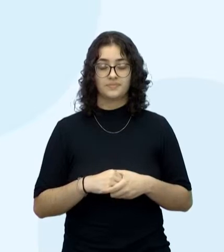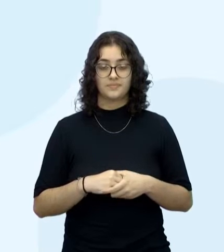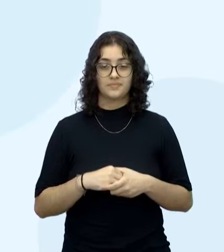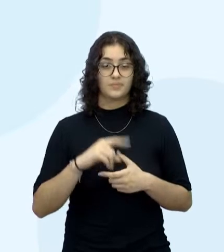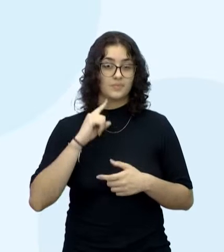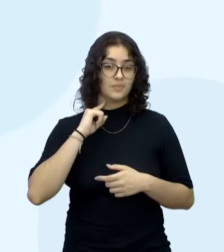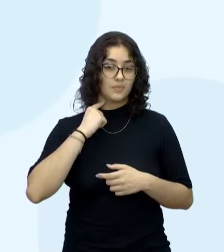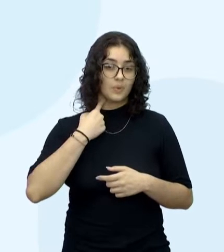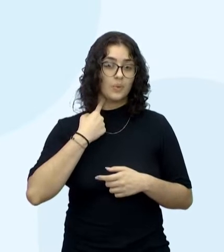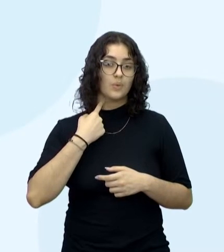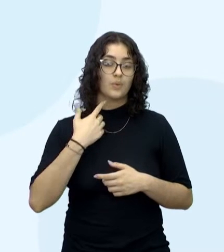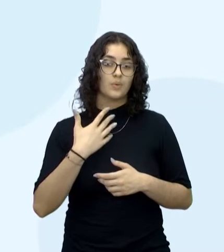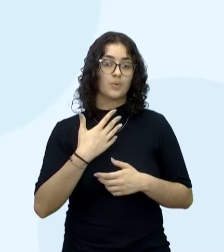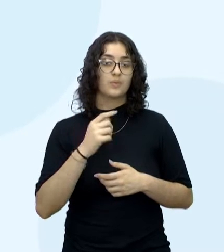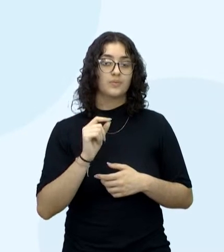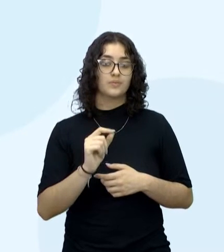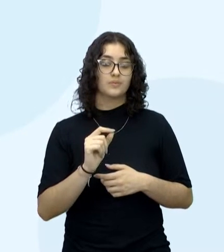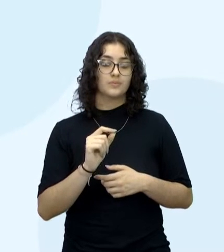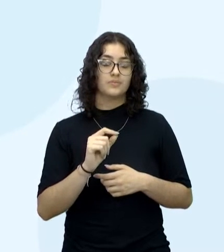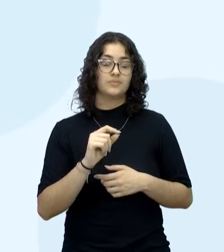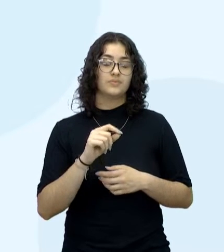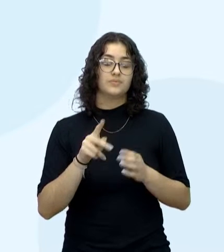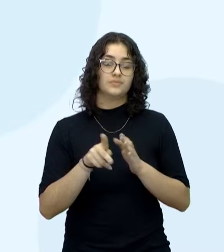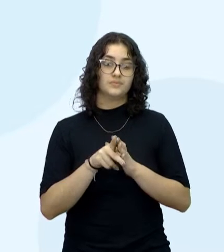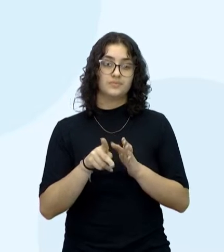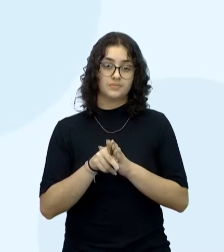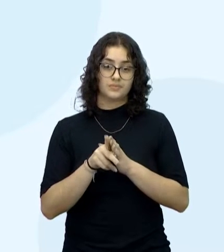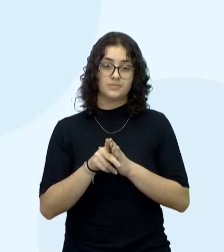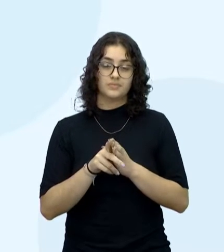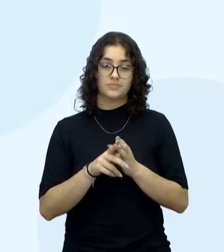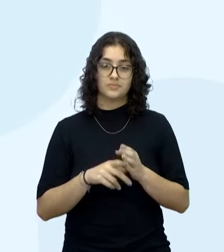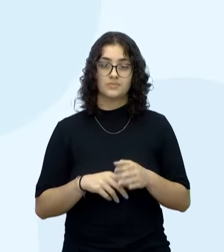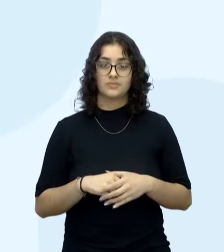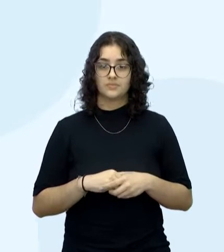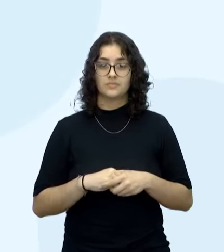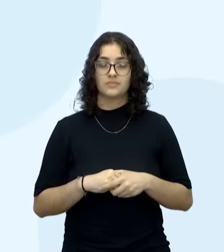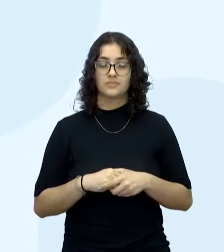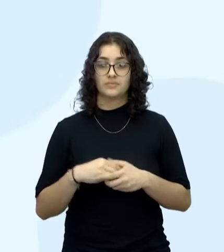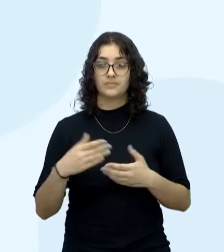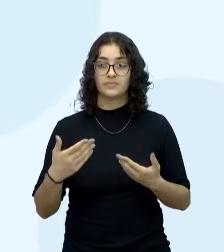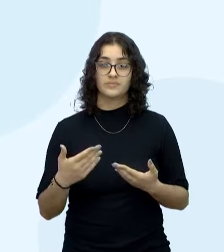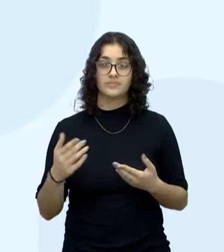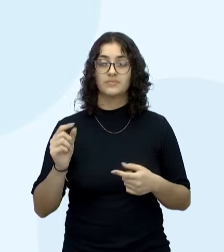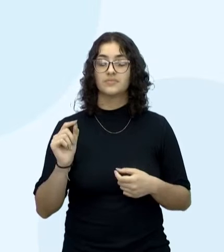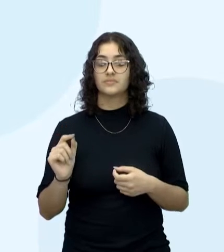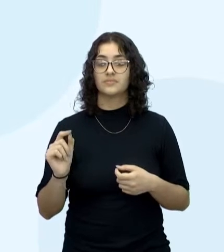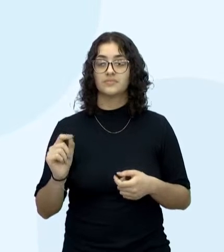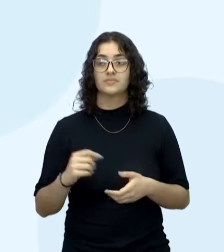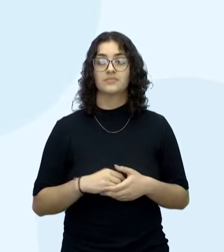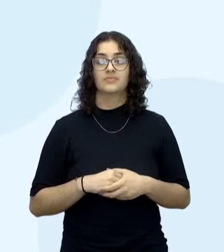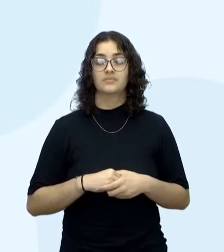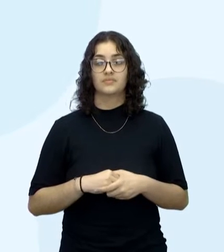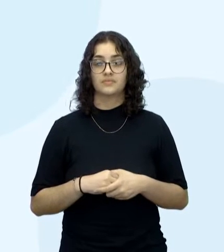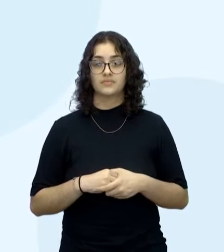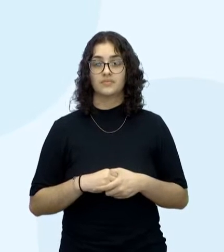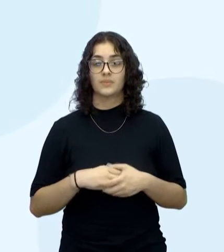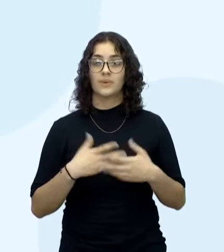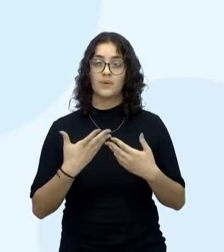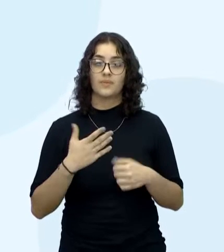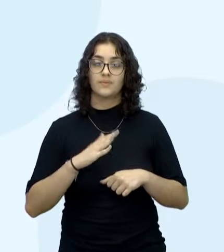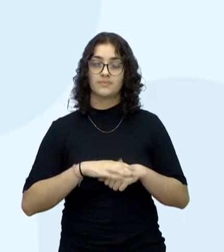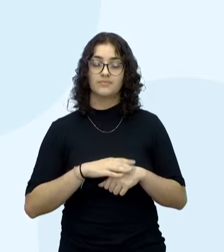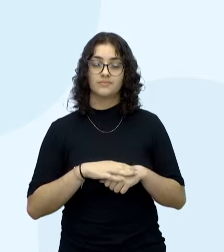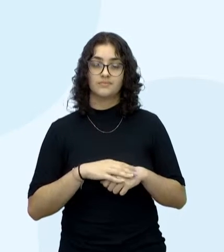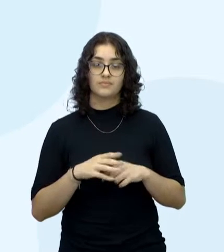aula passada nós vimos bastante aí de ciclos biogeoquímicos, né, e vamos ver aí qual é a ação